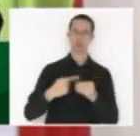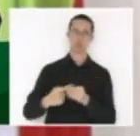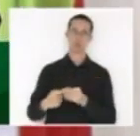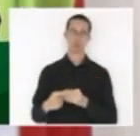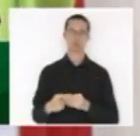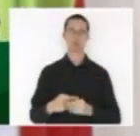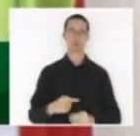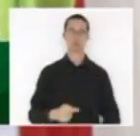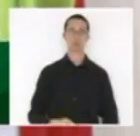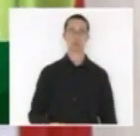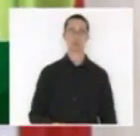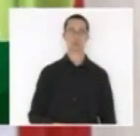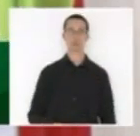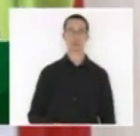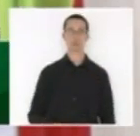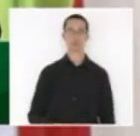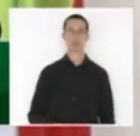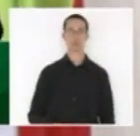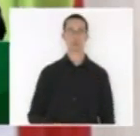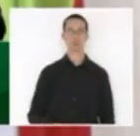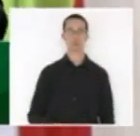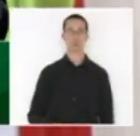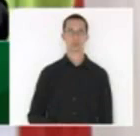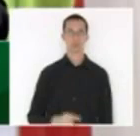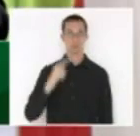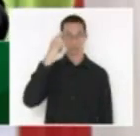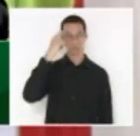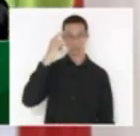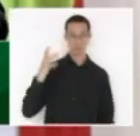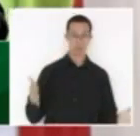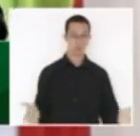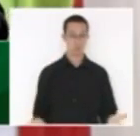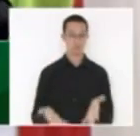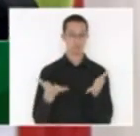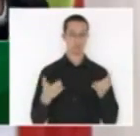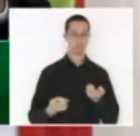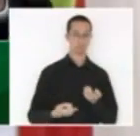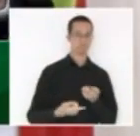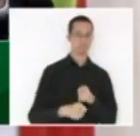que fazer essa provocação é a gente se